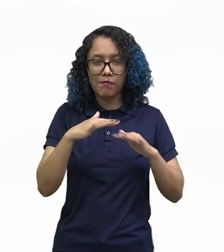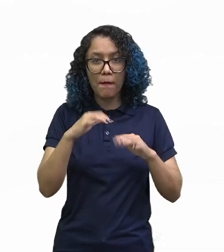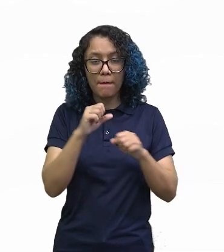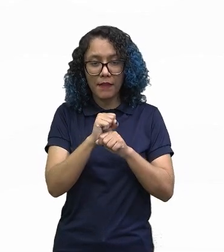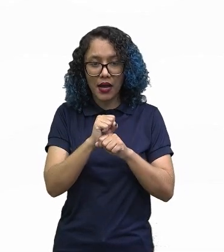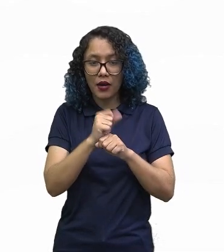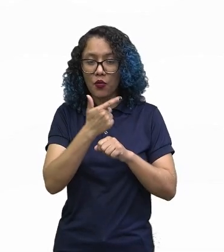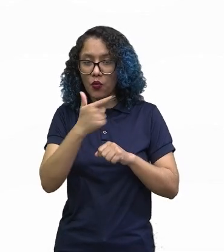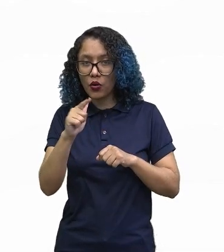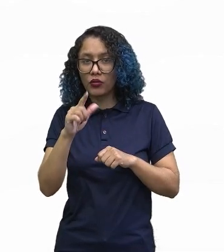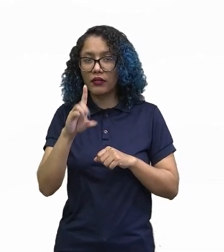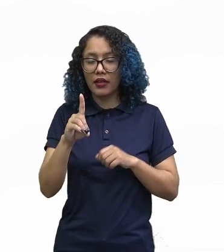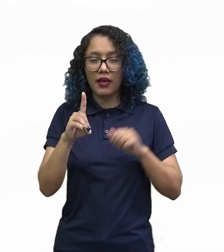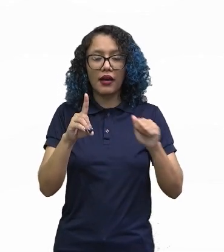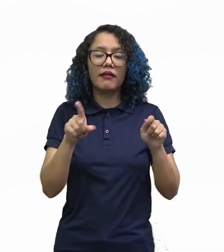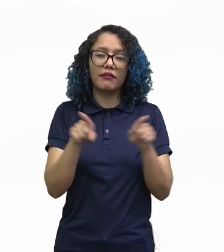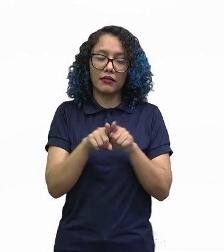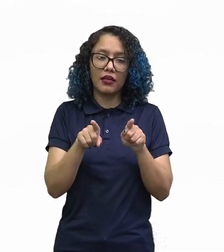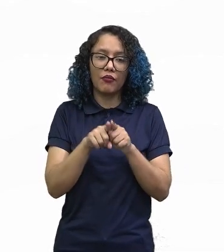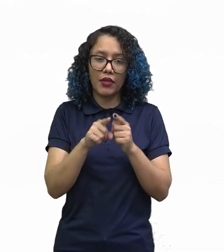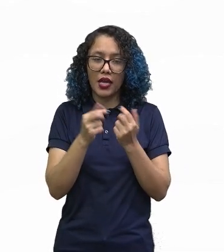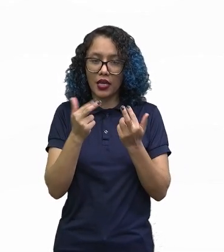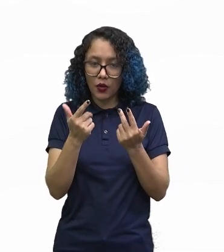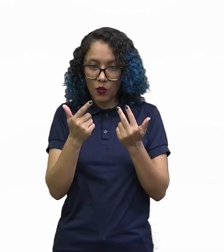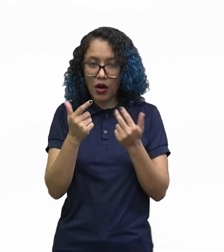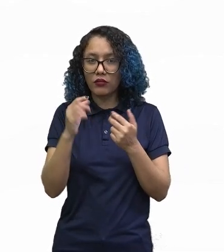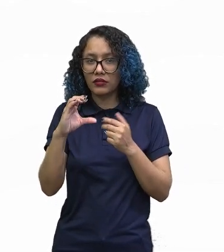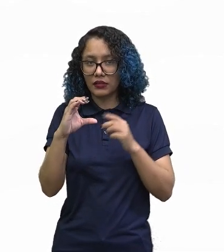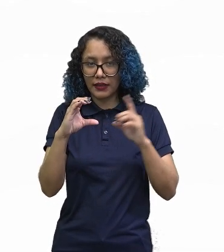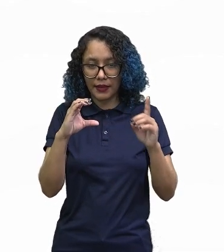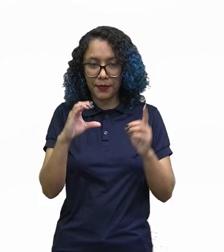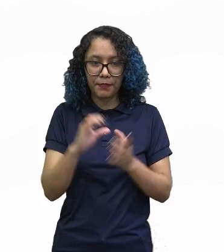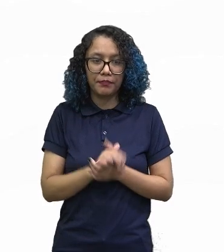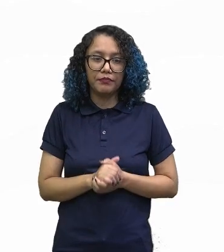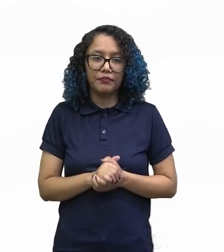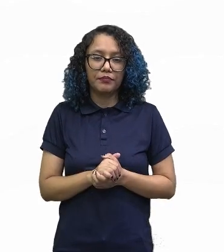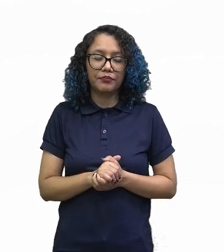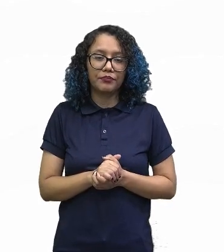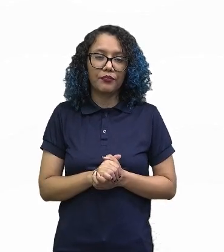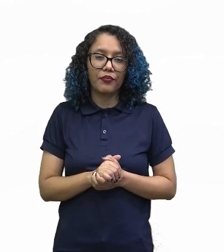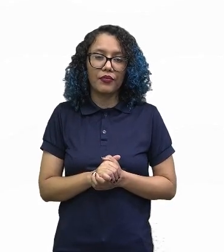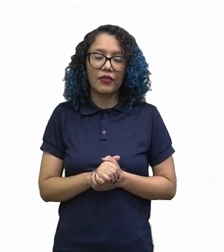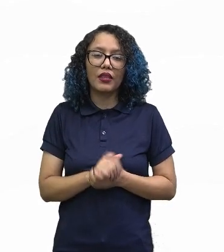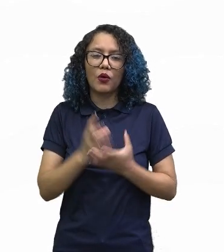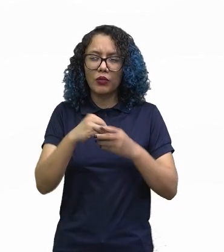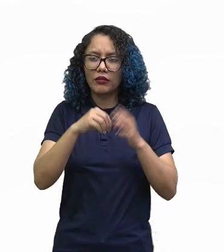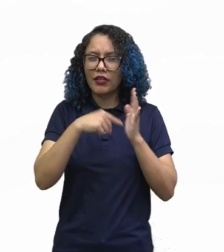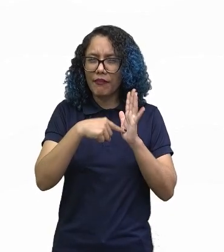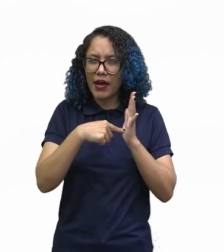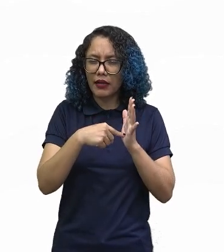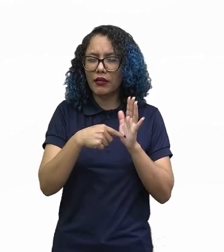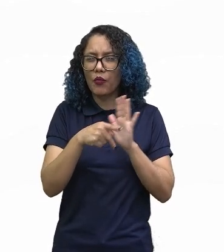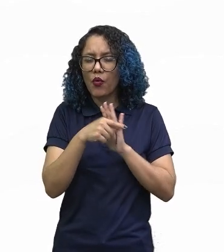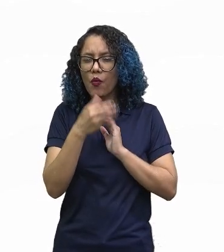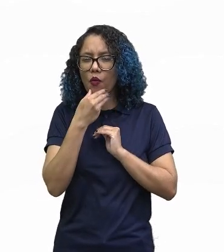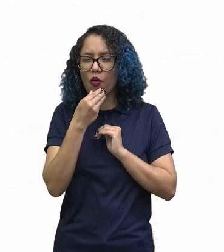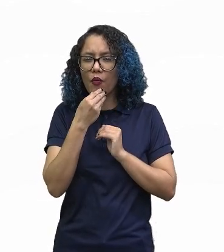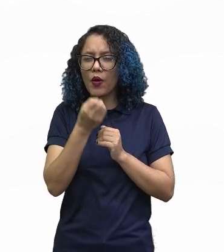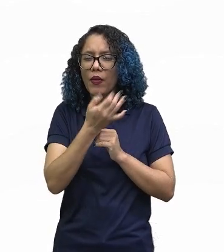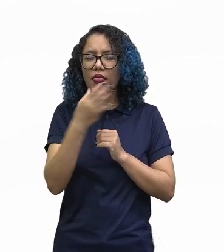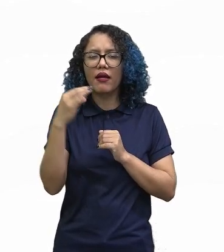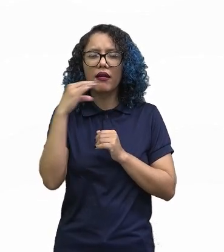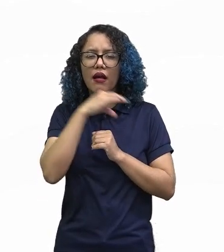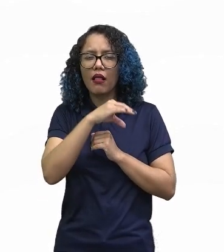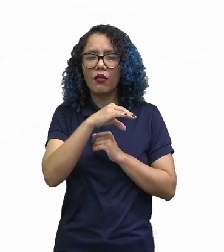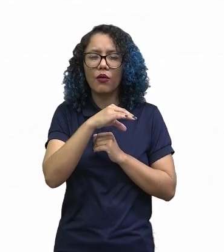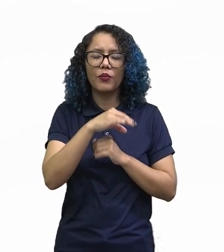E de D para A, também absorve trabalho da vizinhança. Numa máquina de Carnot, a quantidade de calor que é fornecida pela